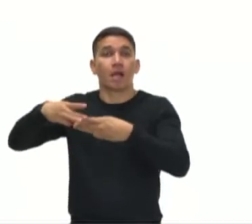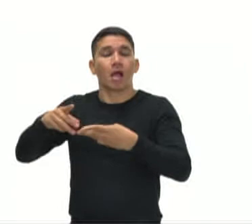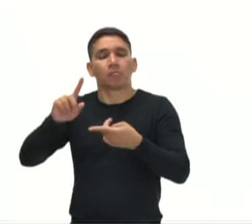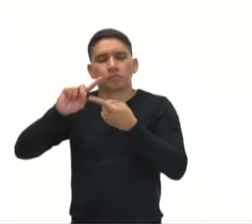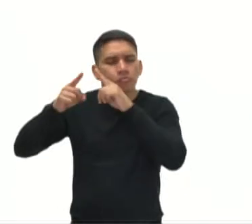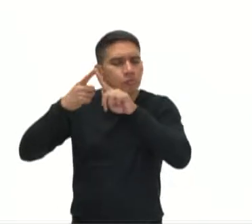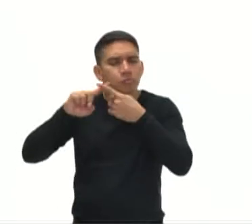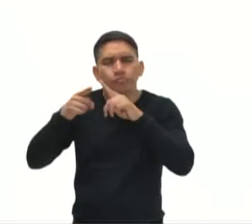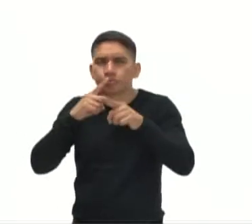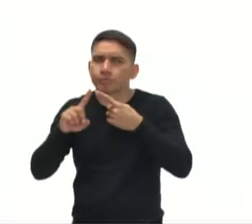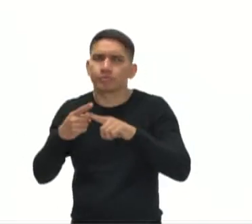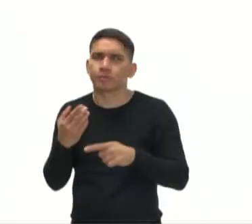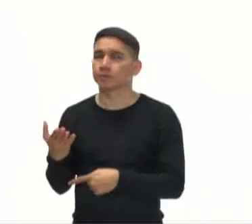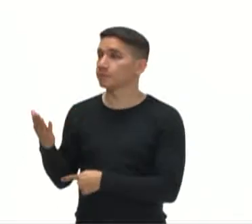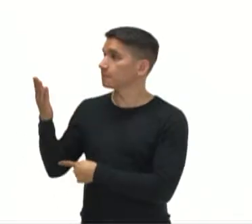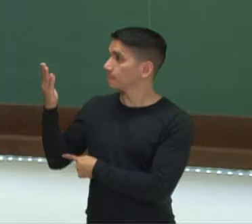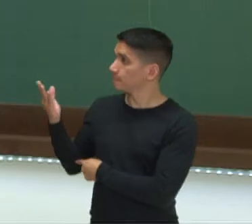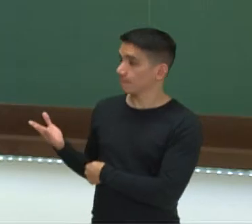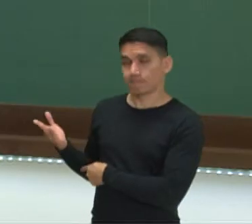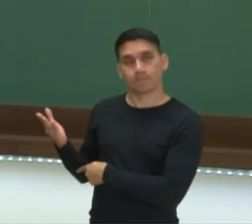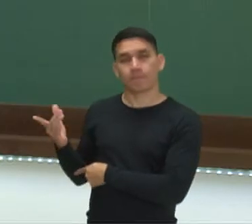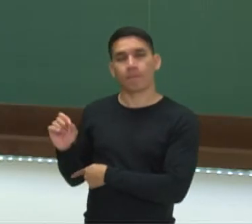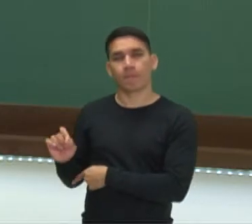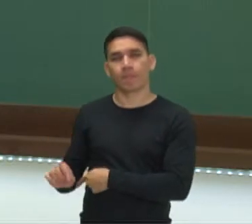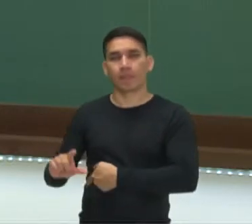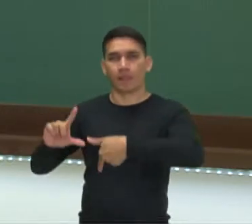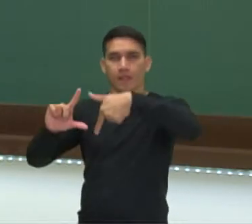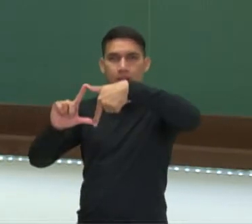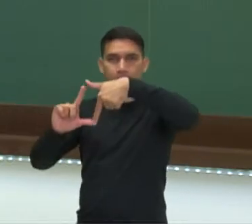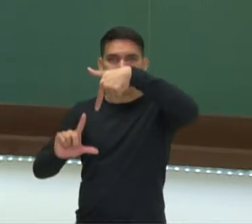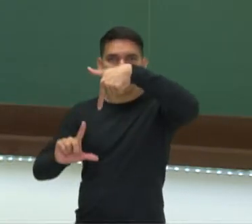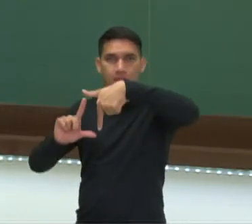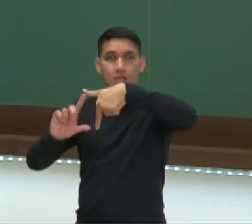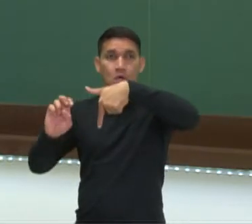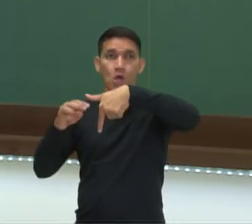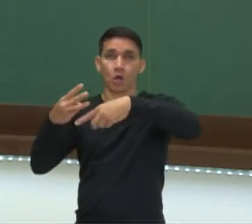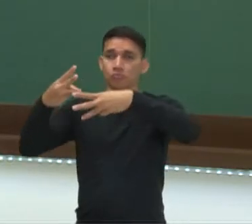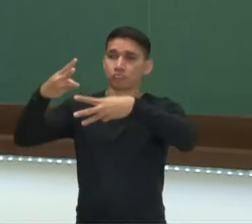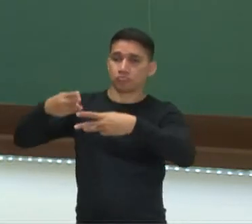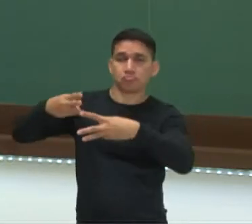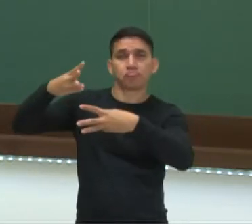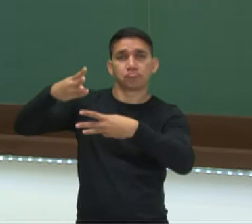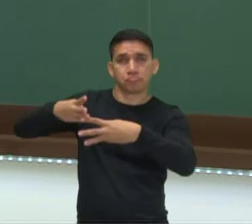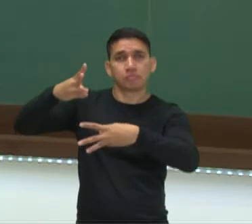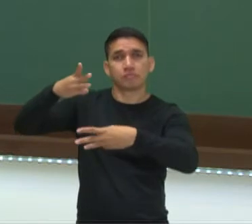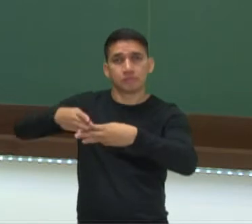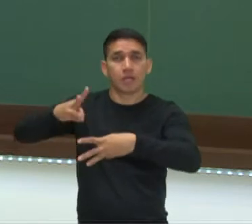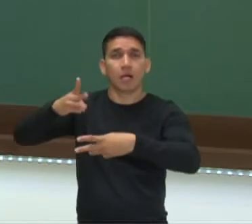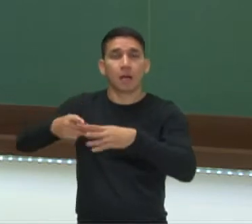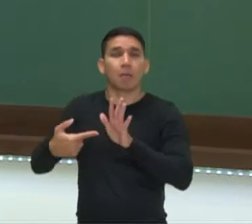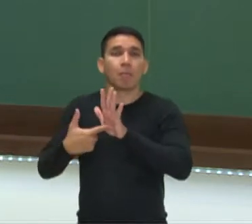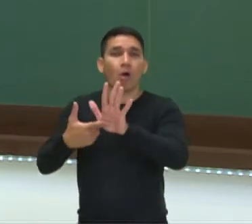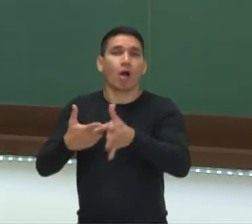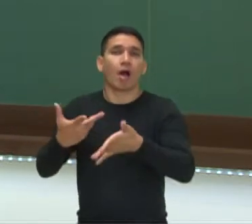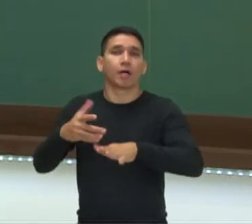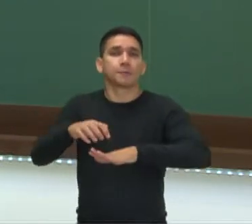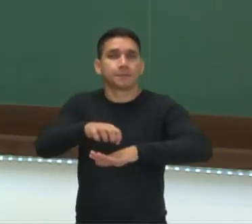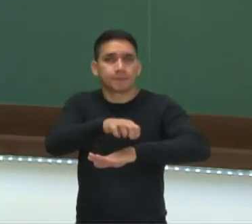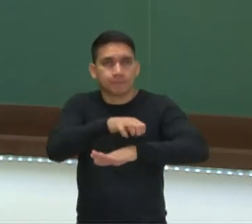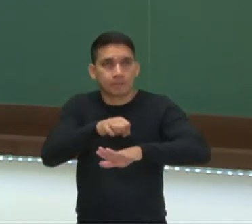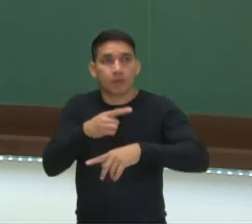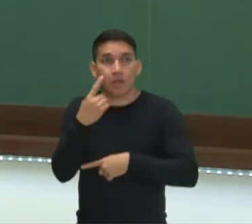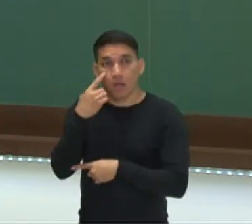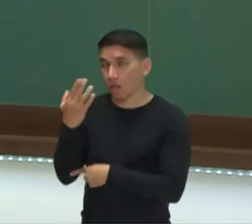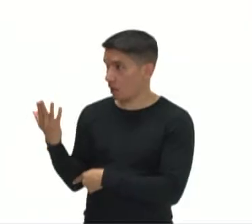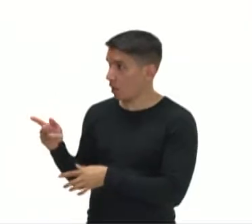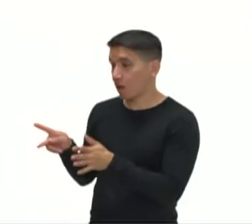projetado, né? Esse aqui é o símbolo do resistor, uma caixinha, ou então essa molinha aqui, que indica a resistência elétrica. Aqui já dá para ver que aqui é um